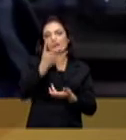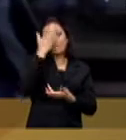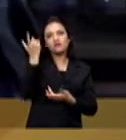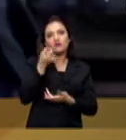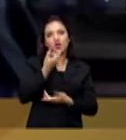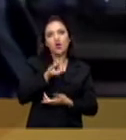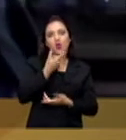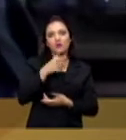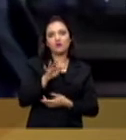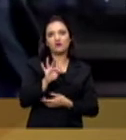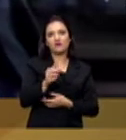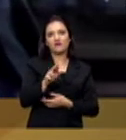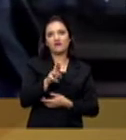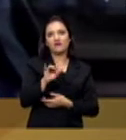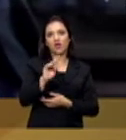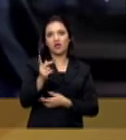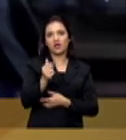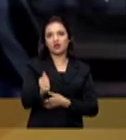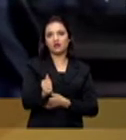tipicamente farinha.